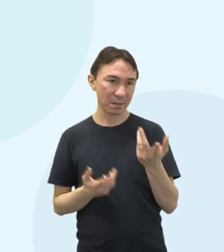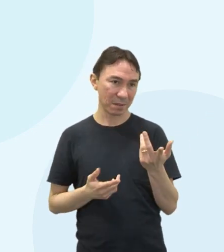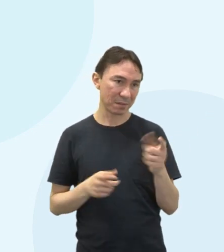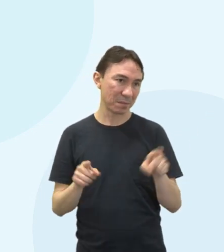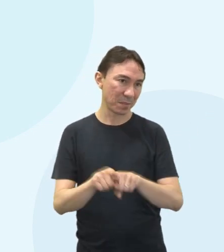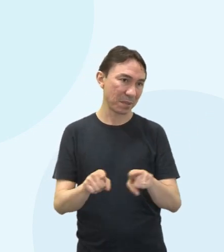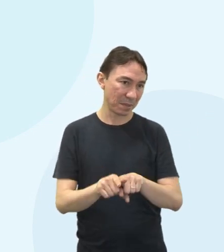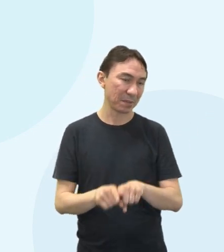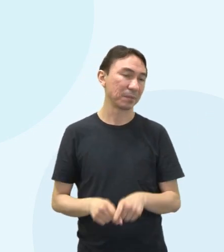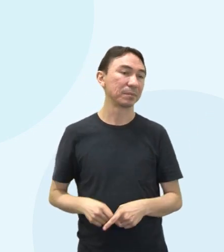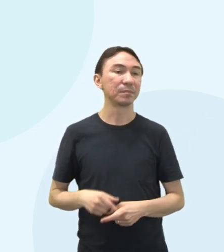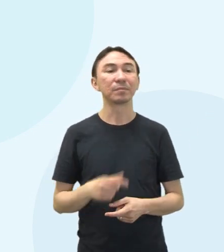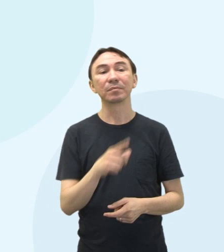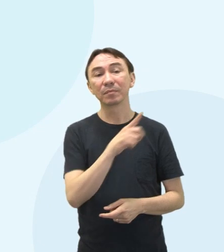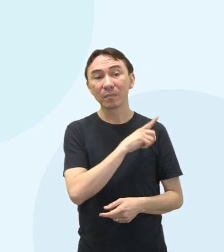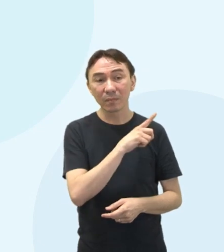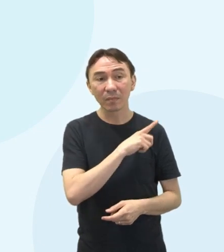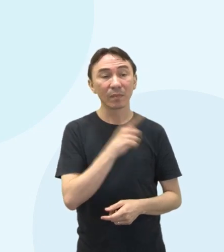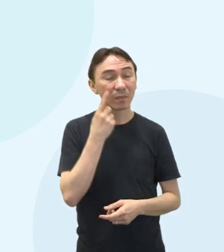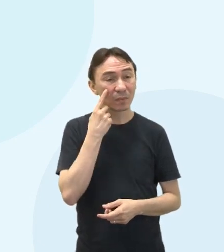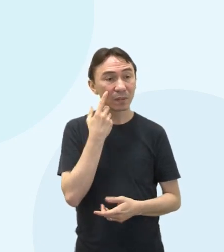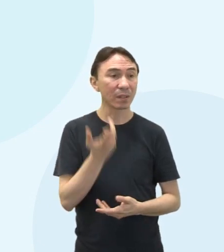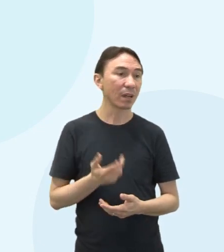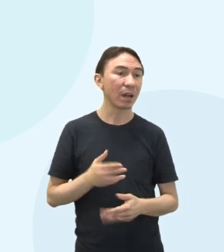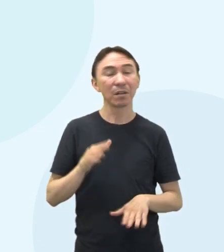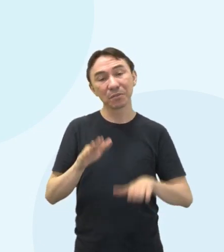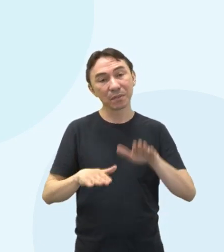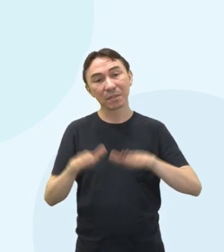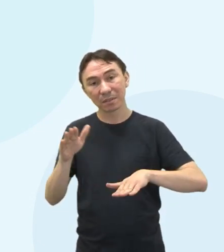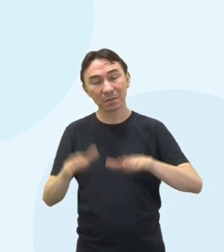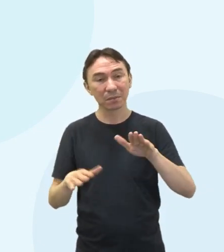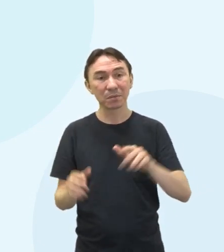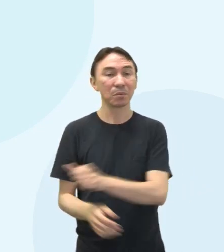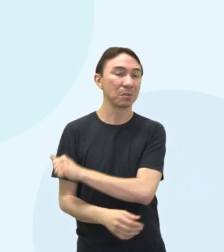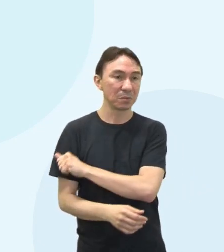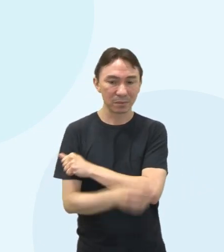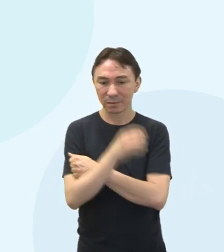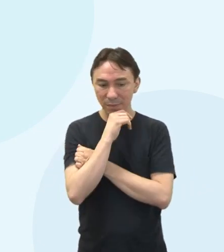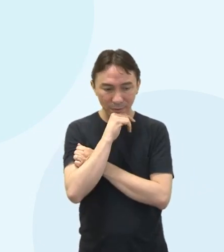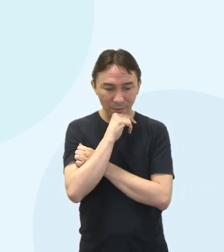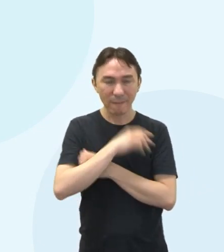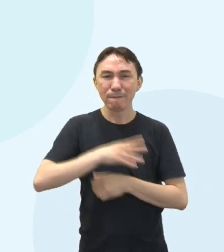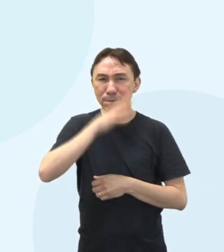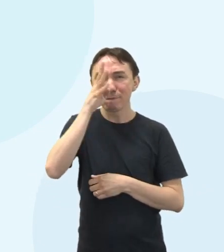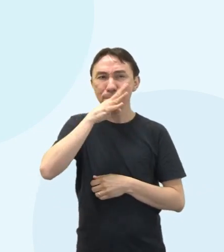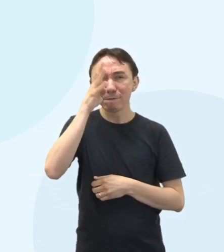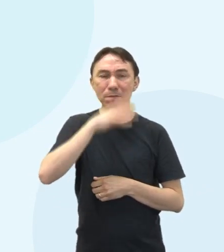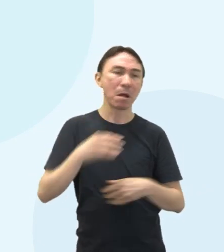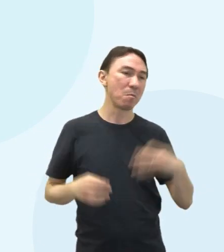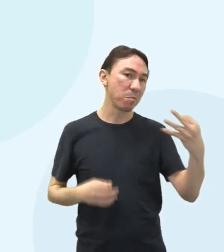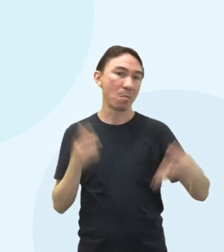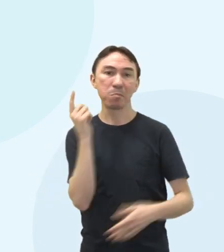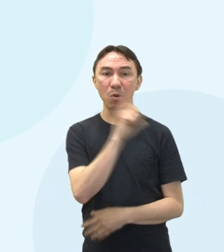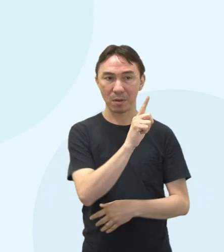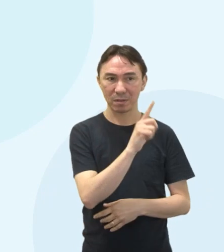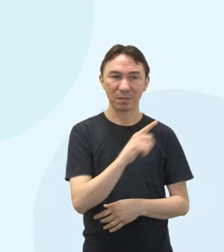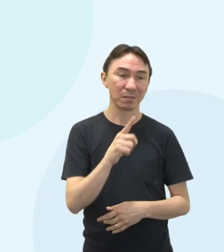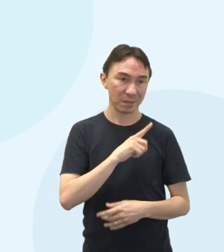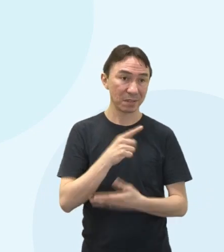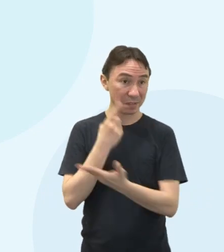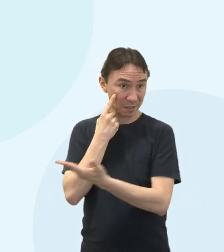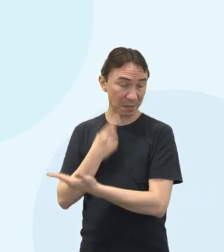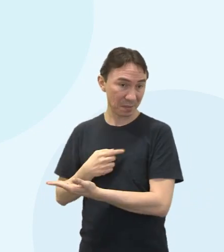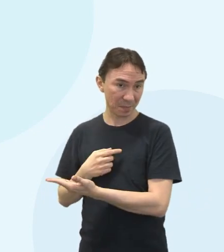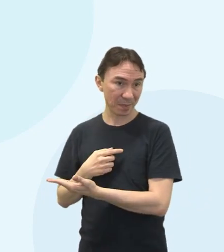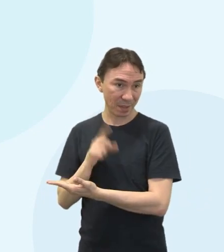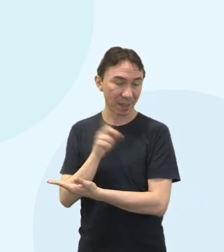também temos casos em que o estudante chutou e Acertou destacamos em amarelo na na tabela então nós temos